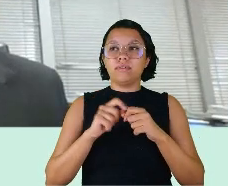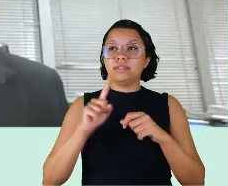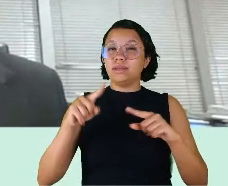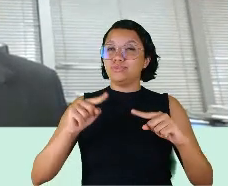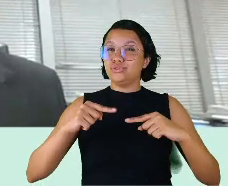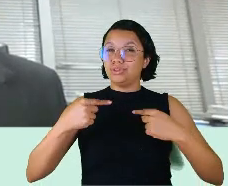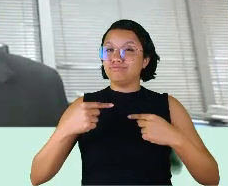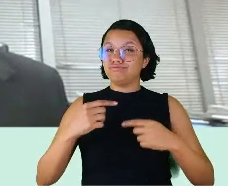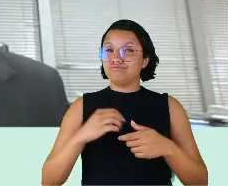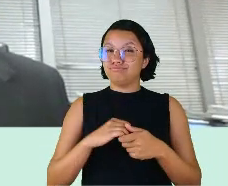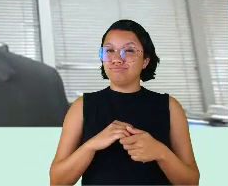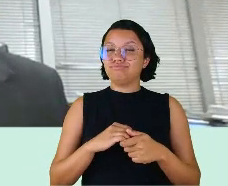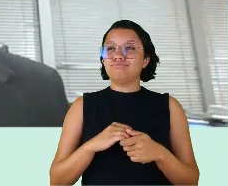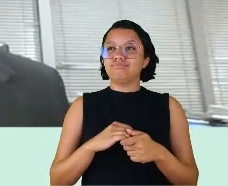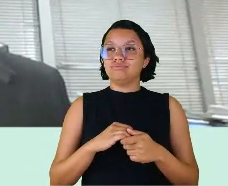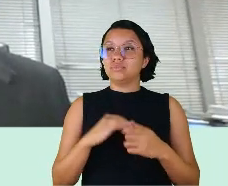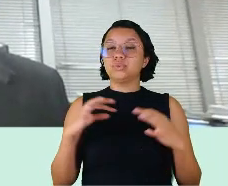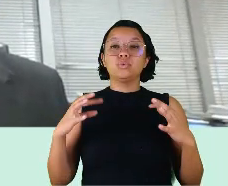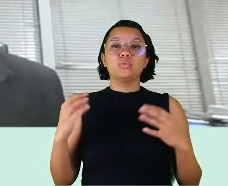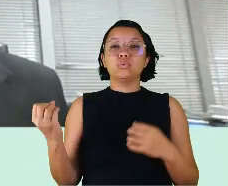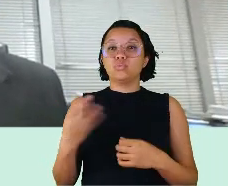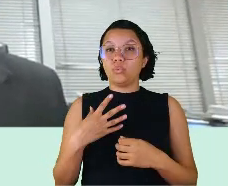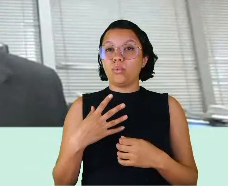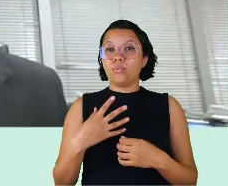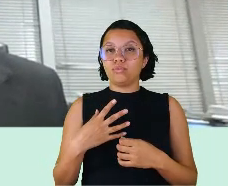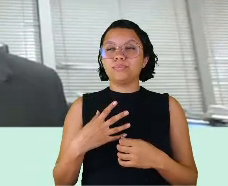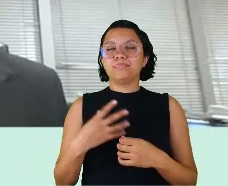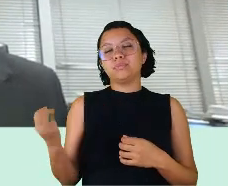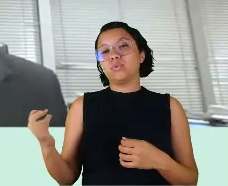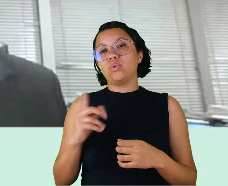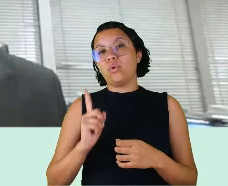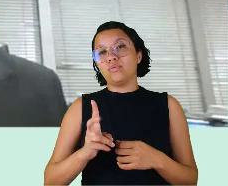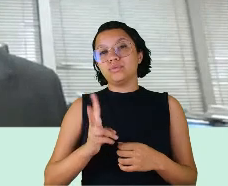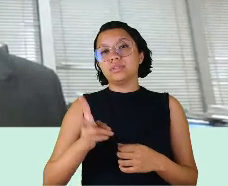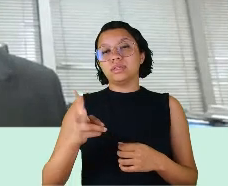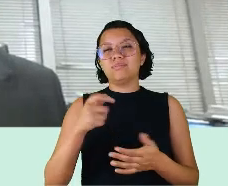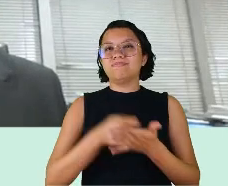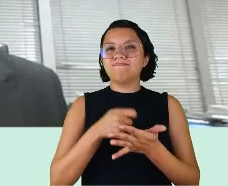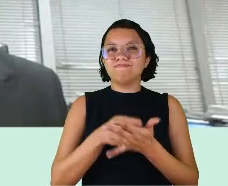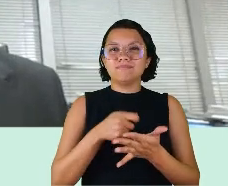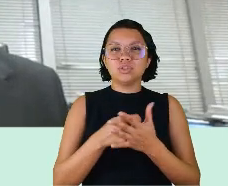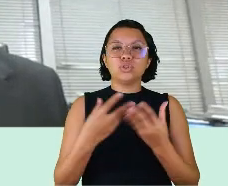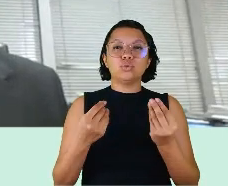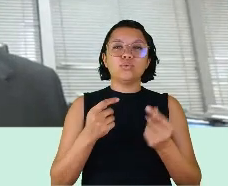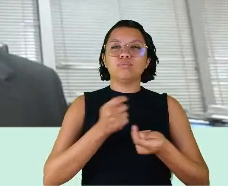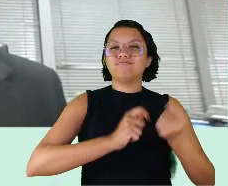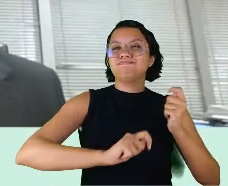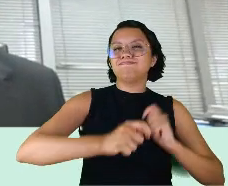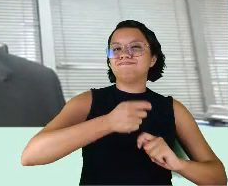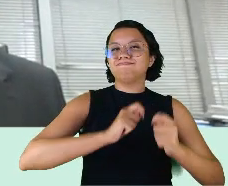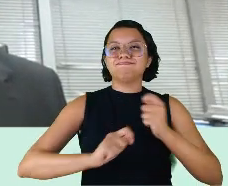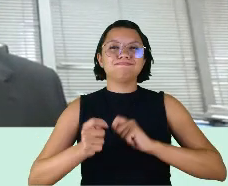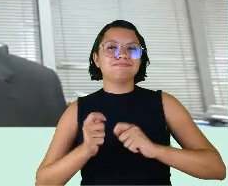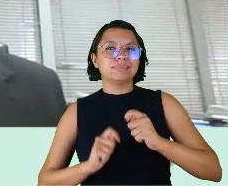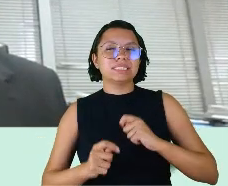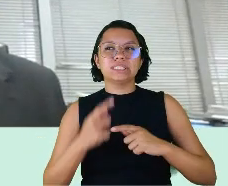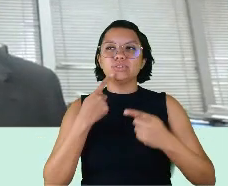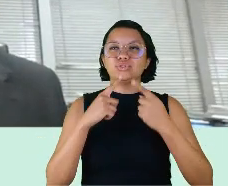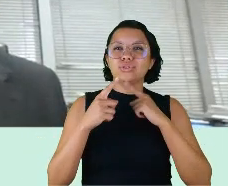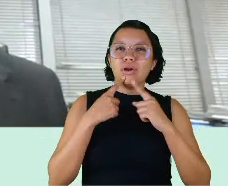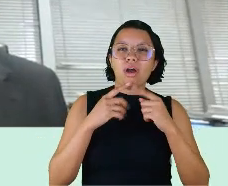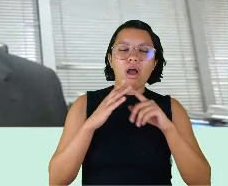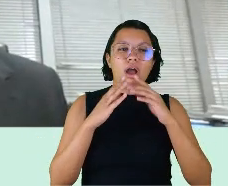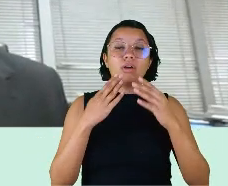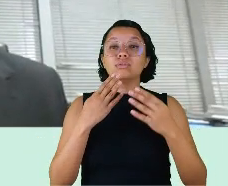proporciona, é o grande desafio. É um grande desafio do novo, né? E o novo sempre exige muito negociação, muito diálogo,